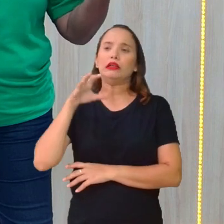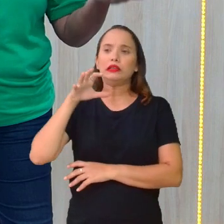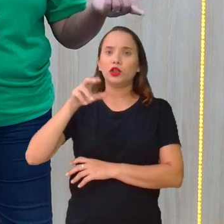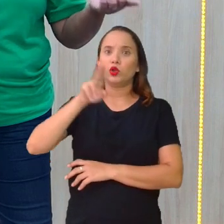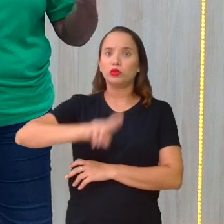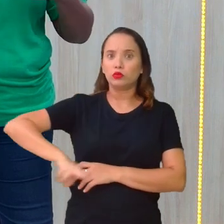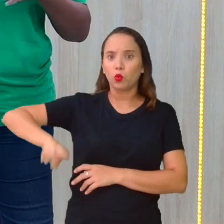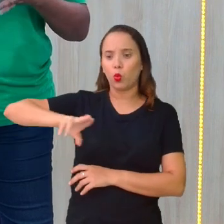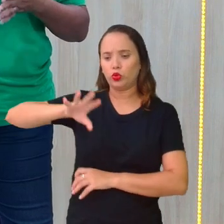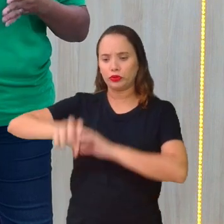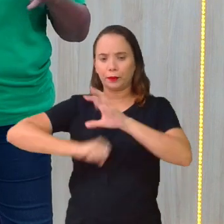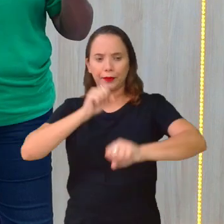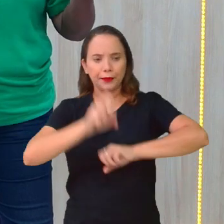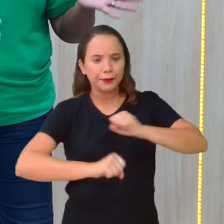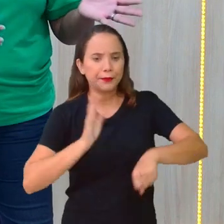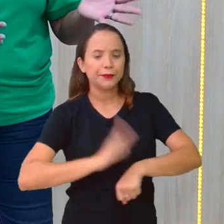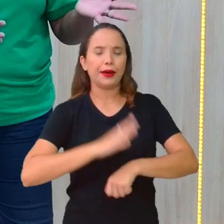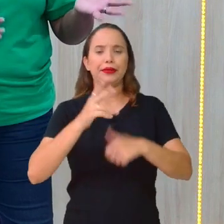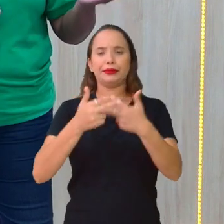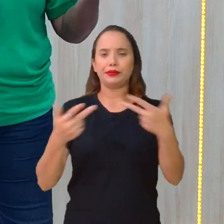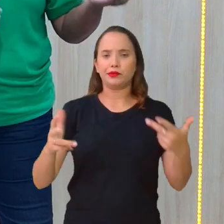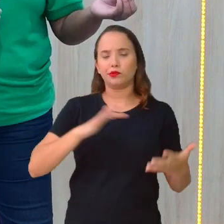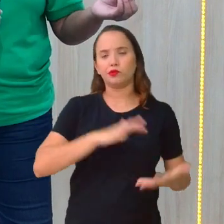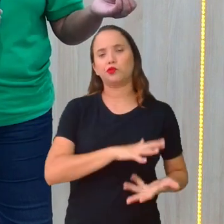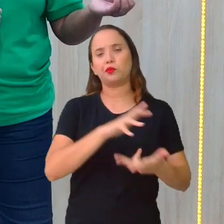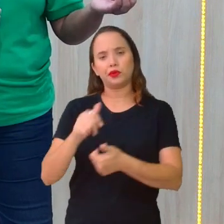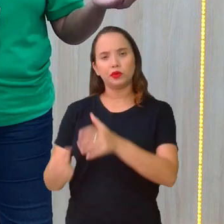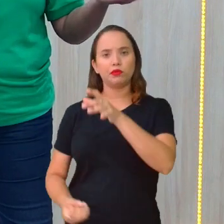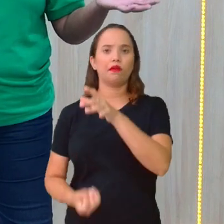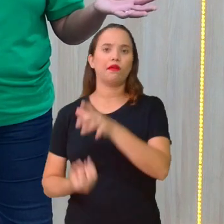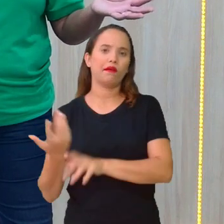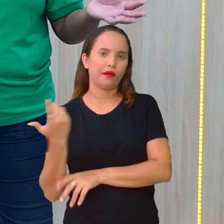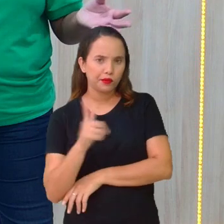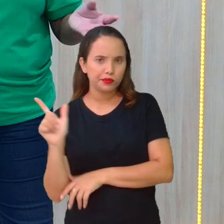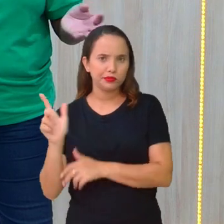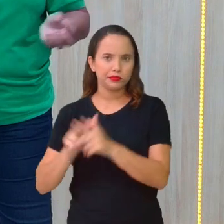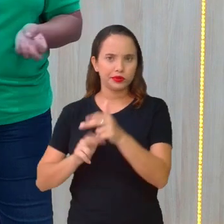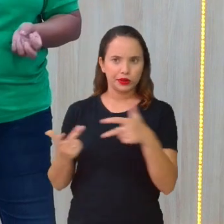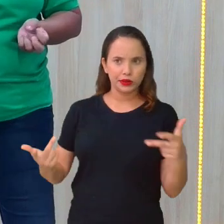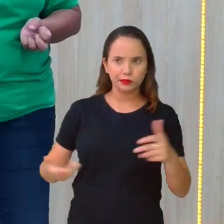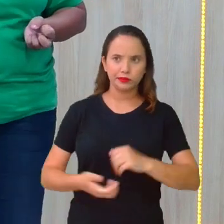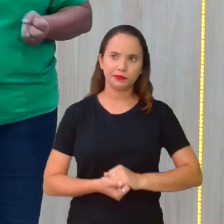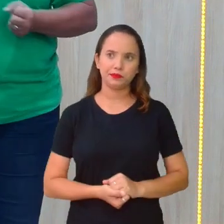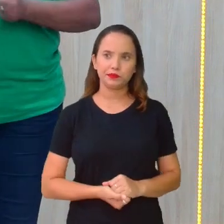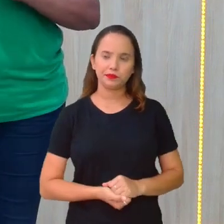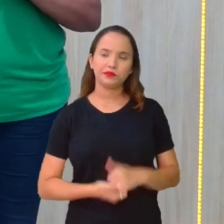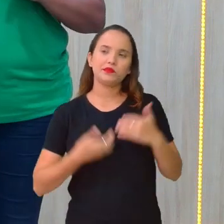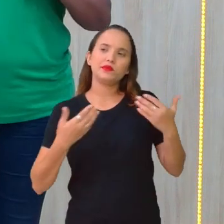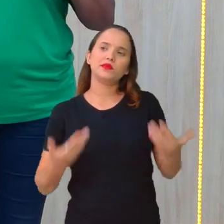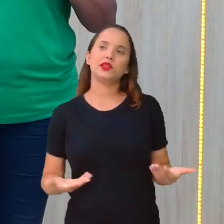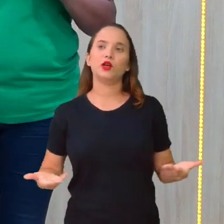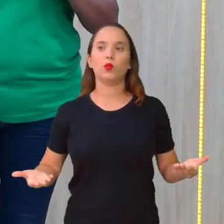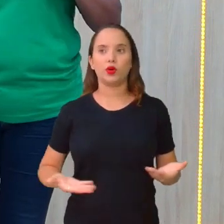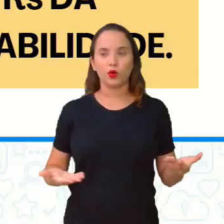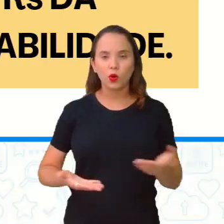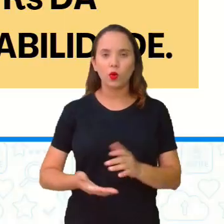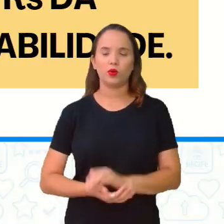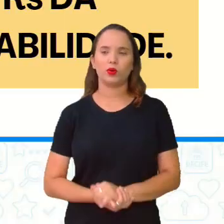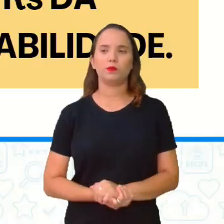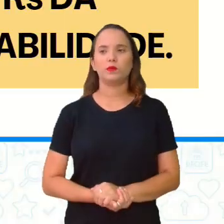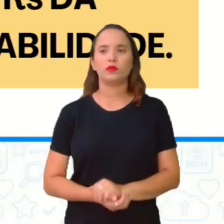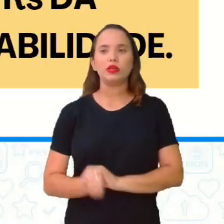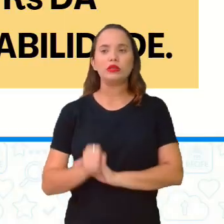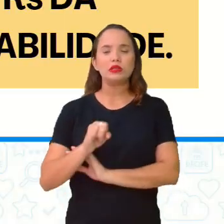mais recursos para se construir outro tipo de objetos. Então, para uma